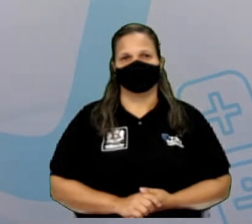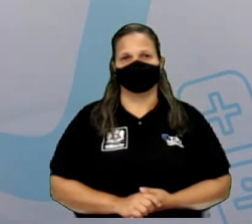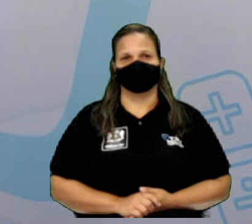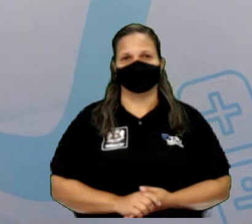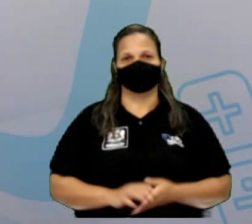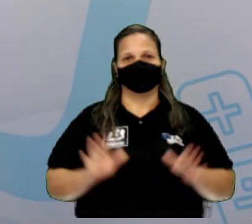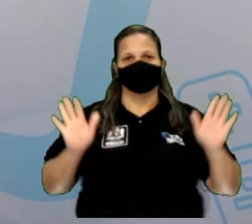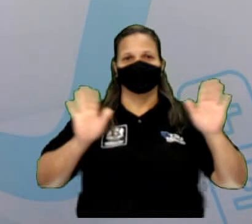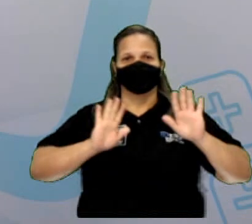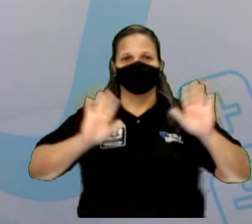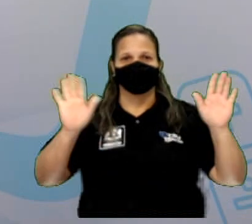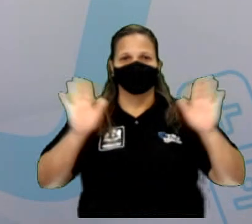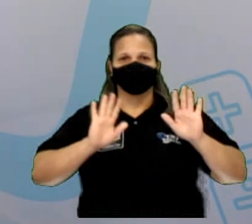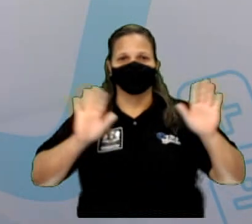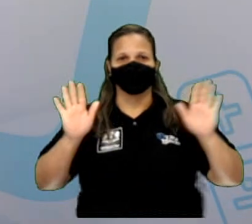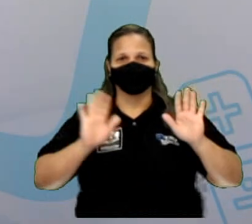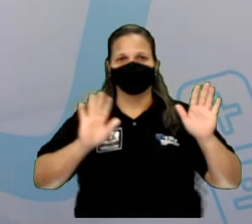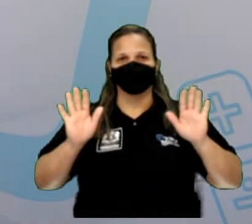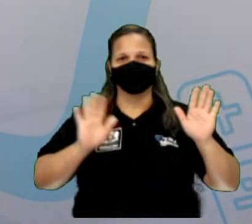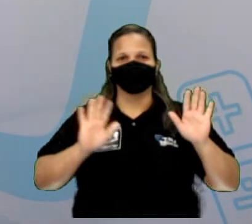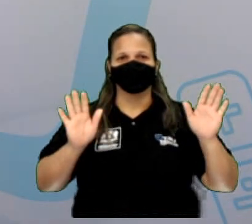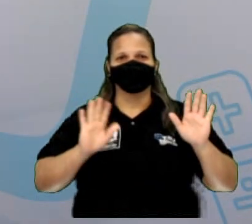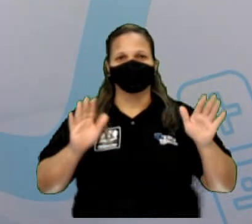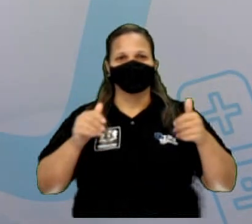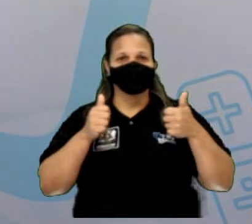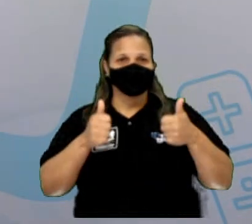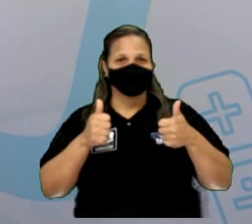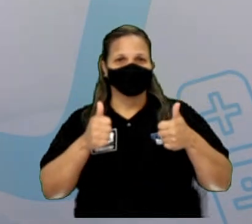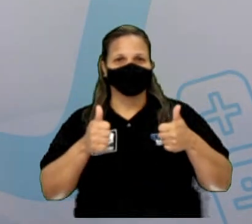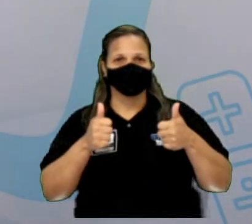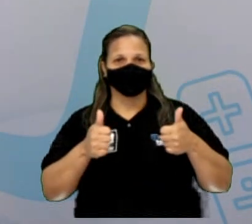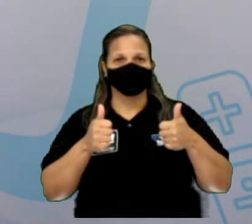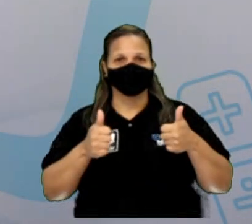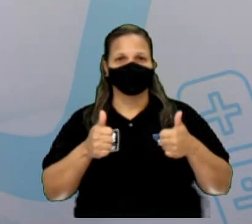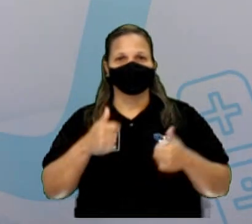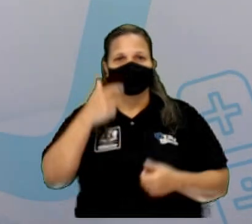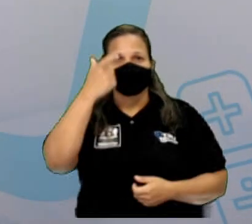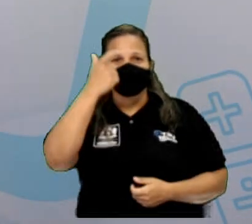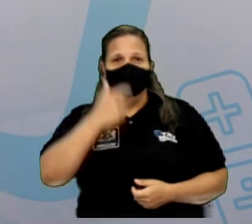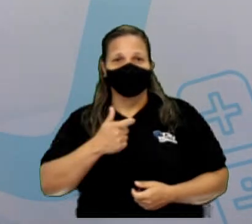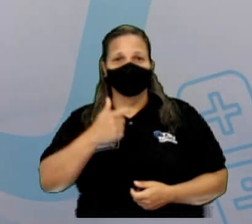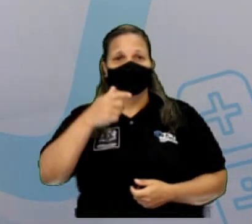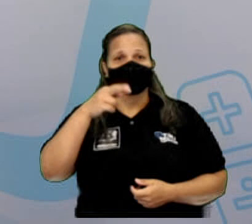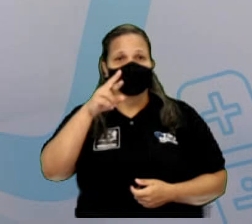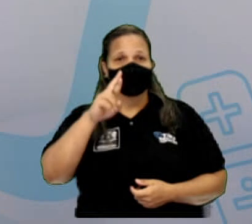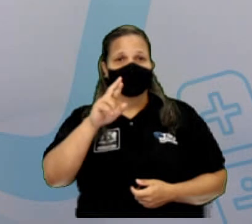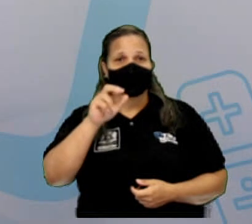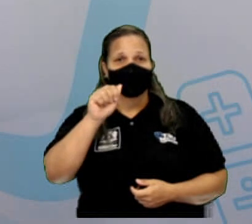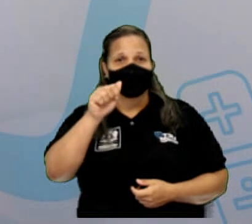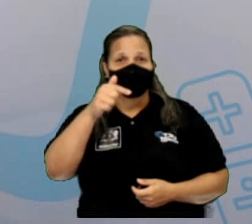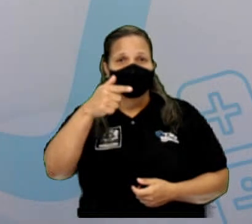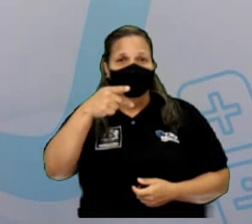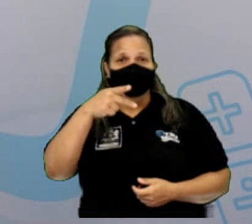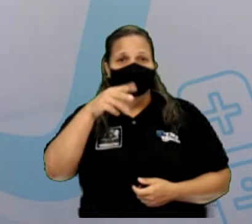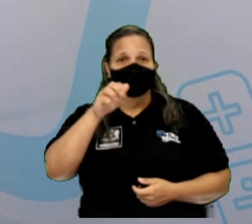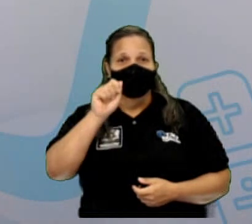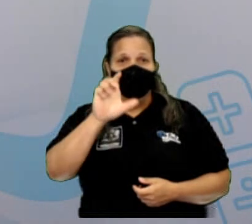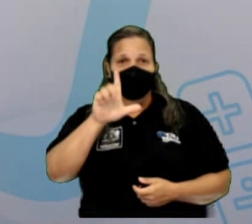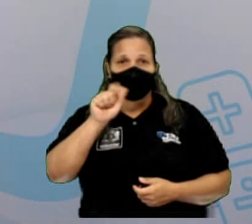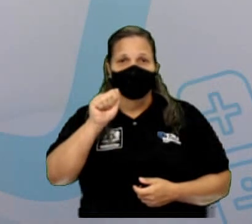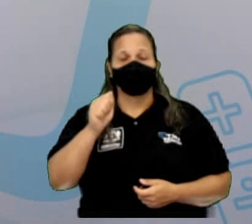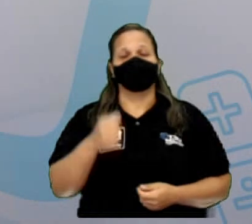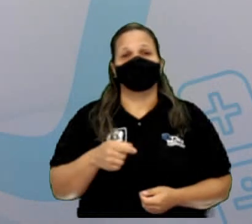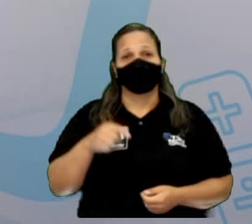E aí, meus consagrados e minhas consagradas, tudo certo? Eu sou Rafael Rosendo, professor de Educação Física.